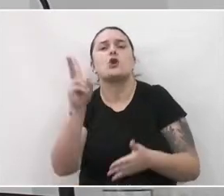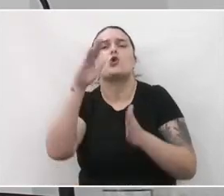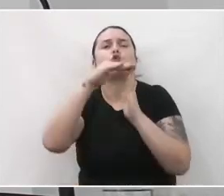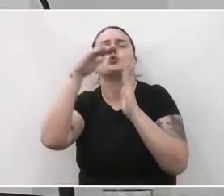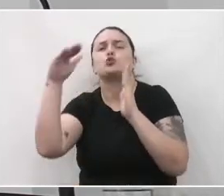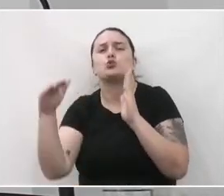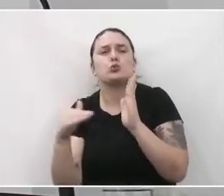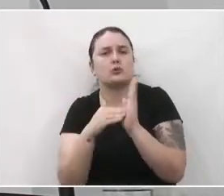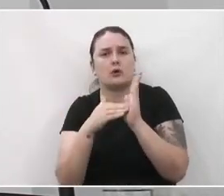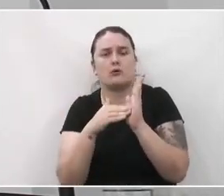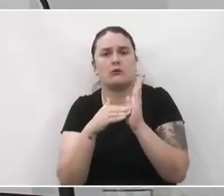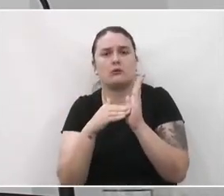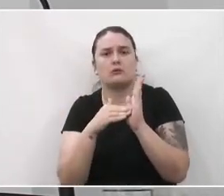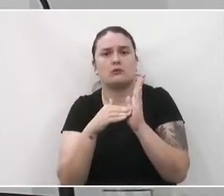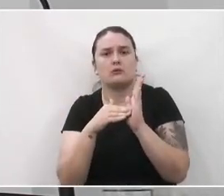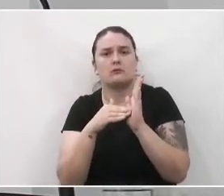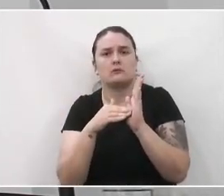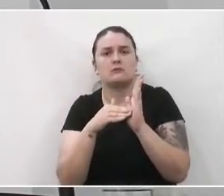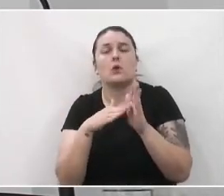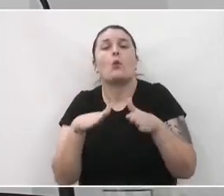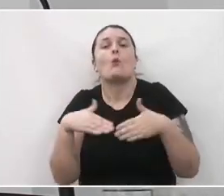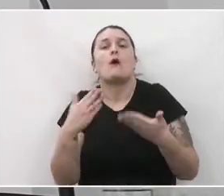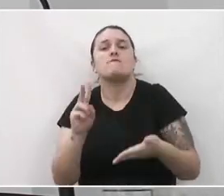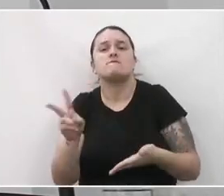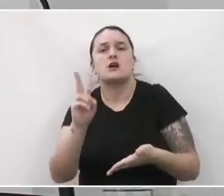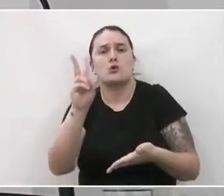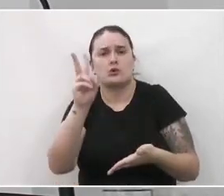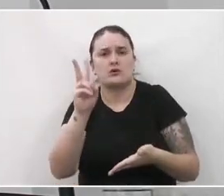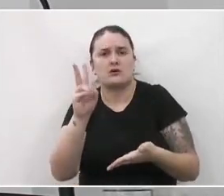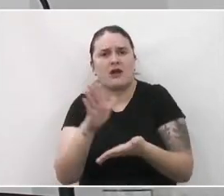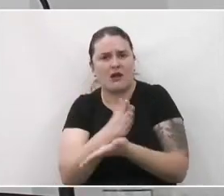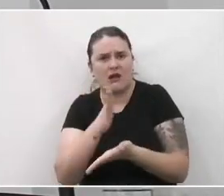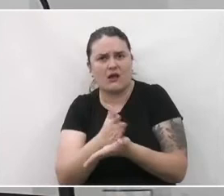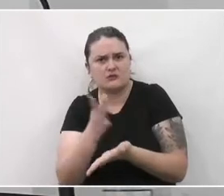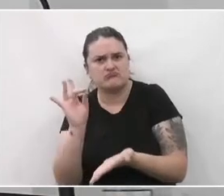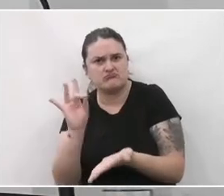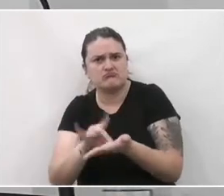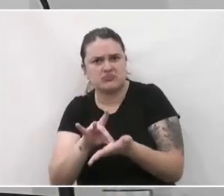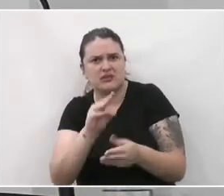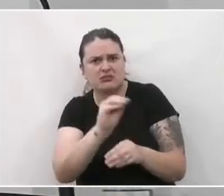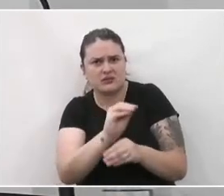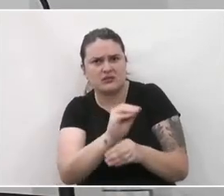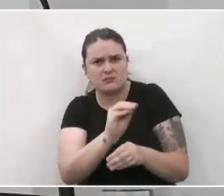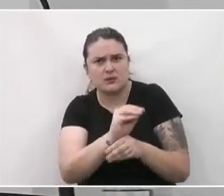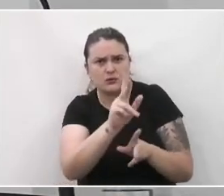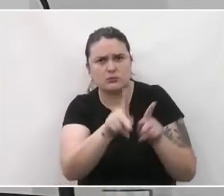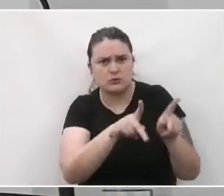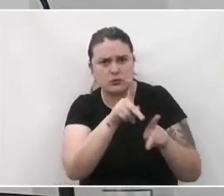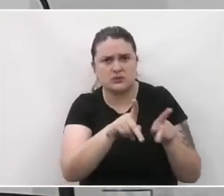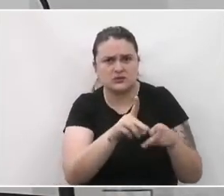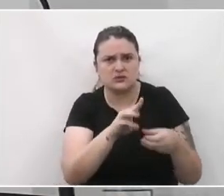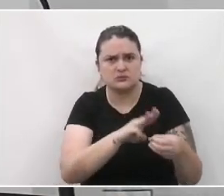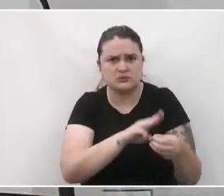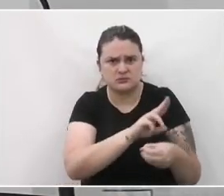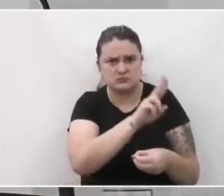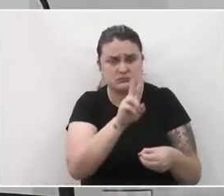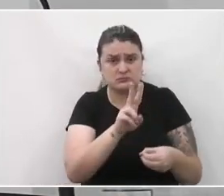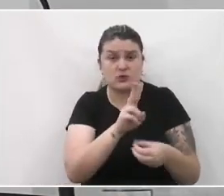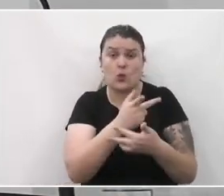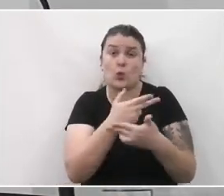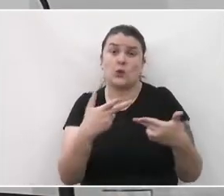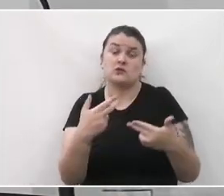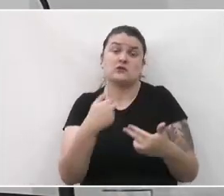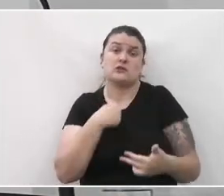que realmente gasto com isso foi efetivo para o tratamento da população de União da Vitória? Essas coisas